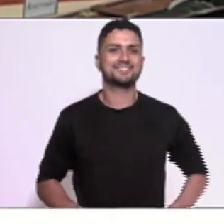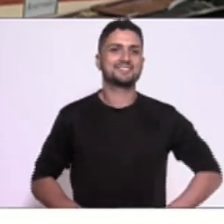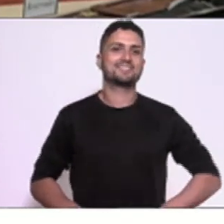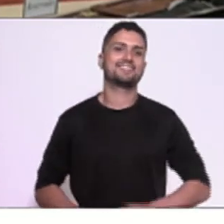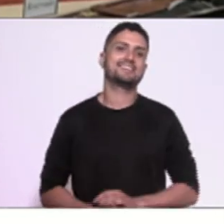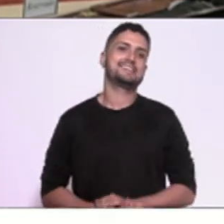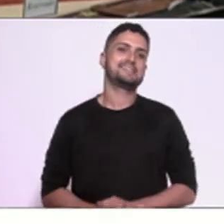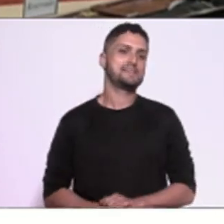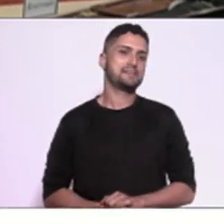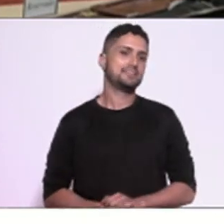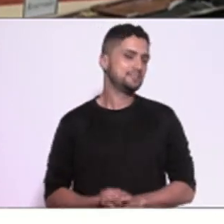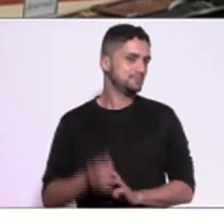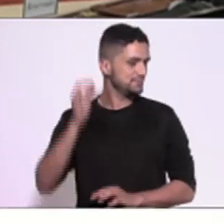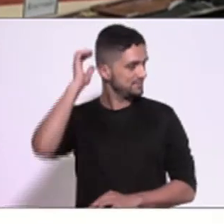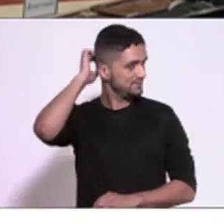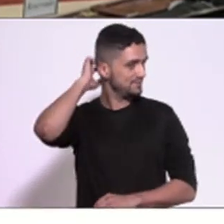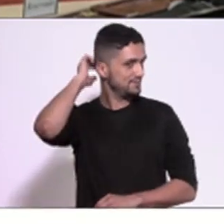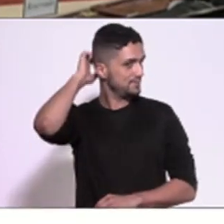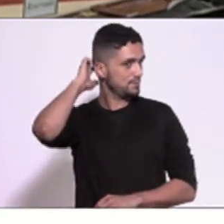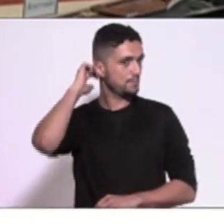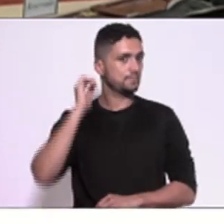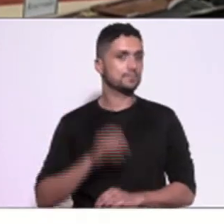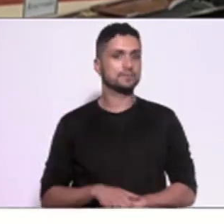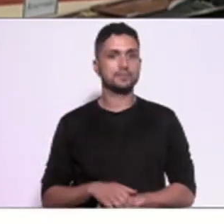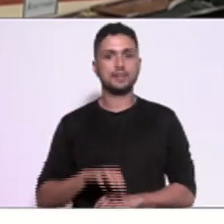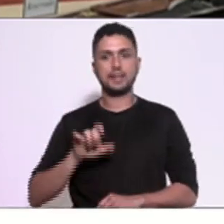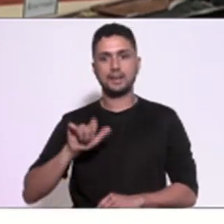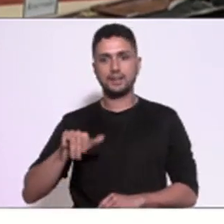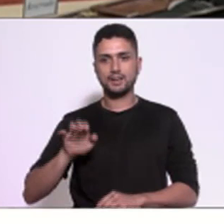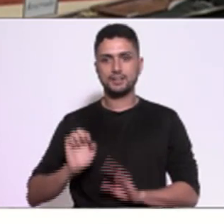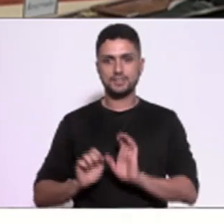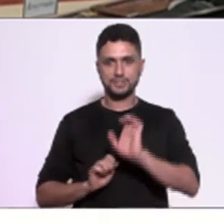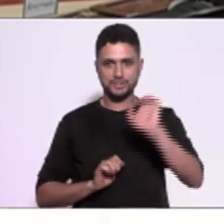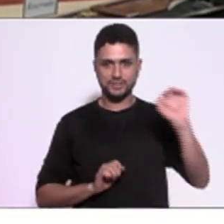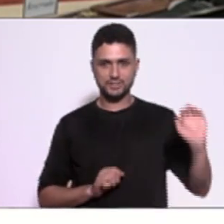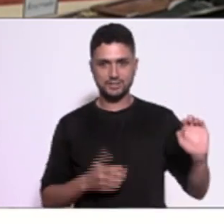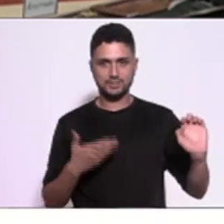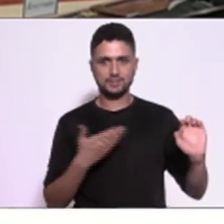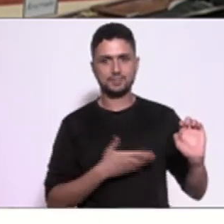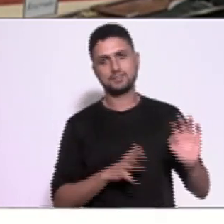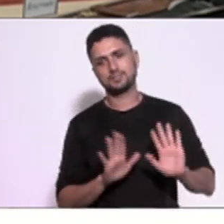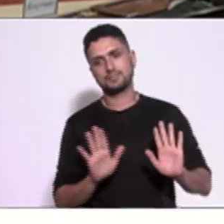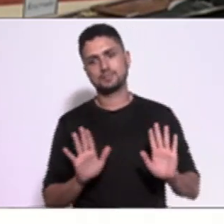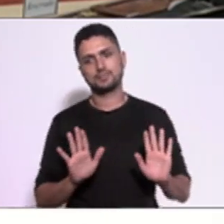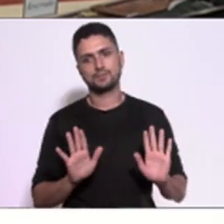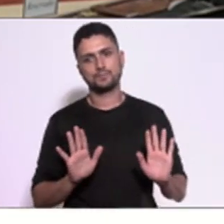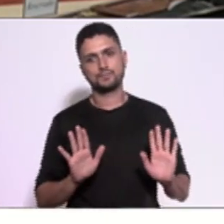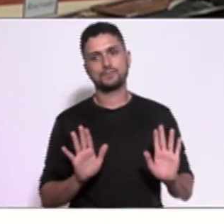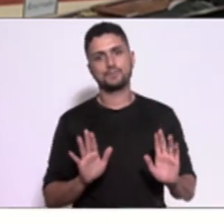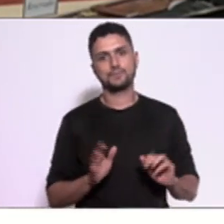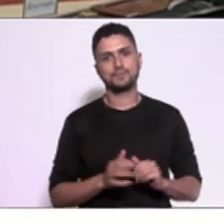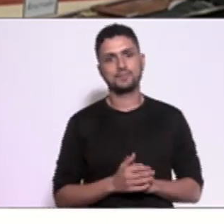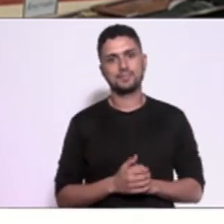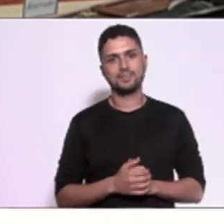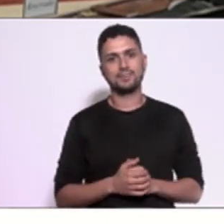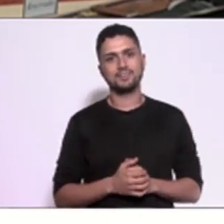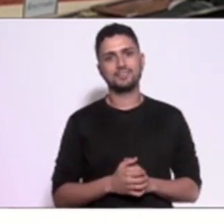Veja que a doutora Elaine ficou à minha esquerda, não necessariamente